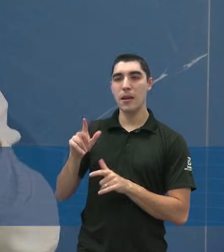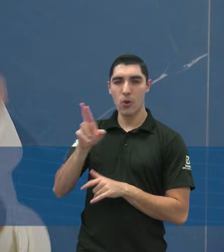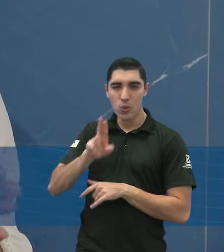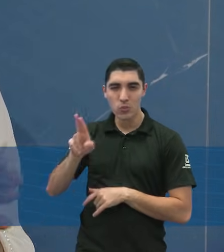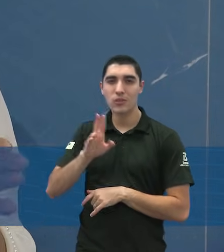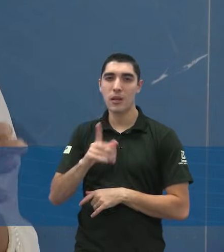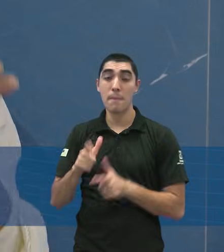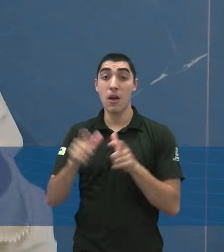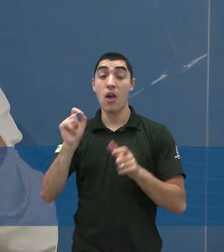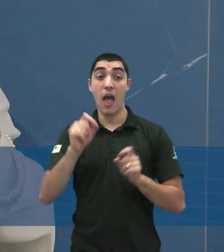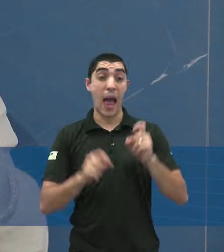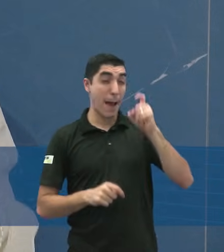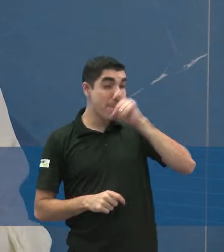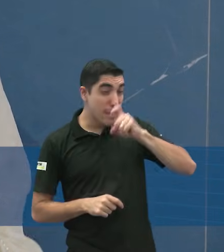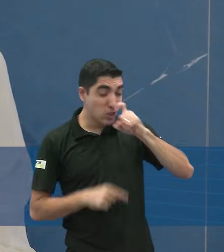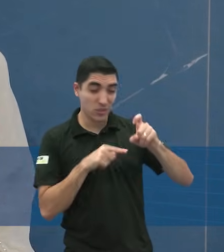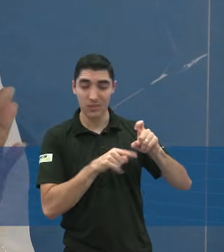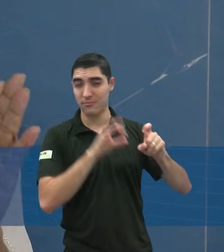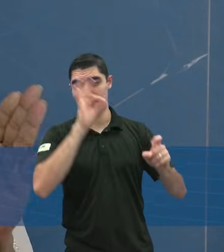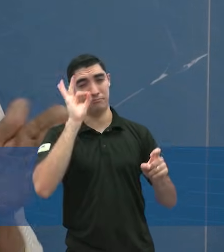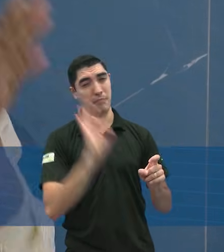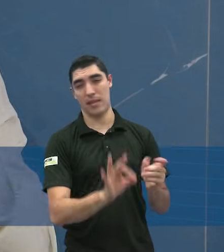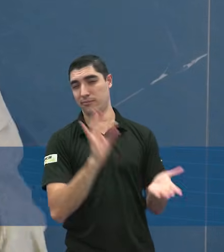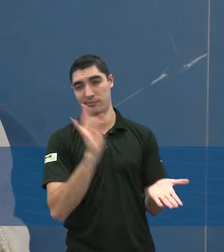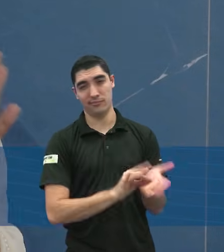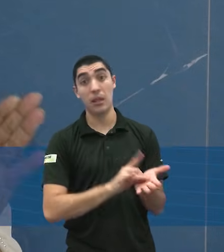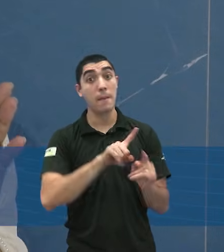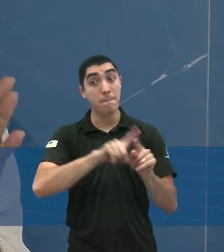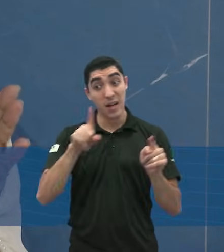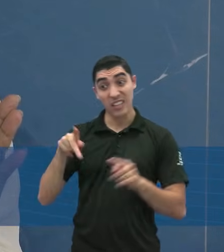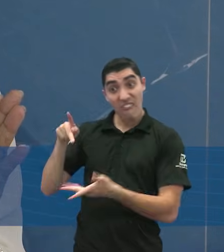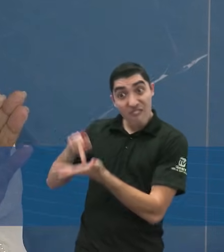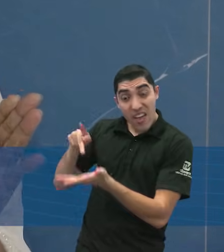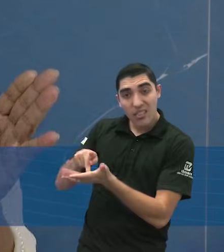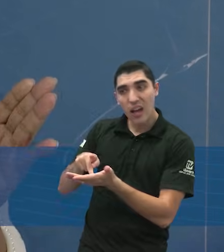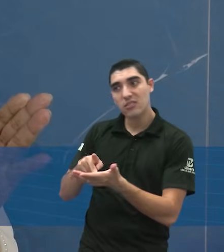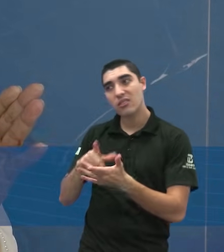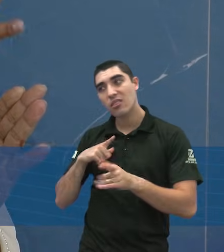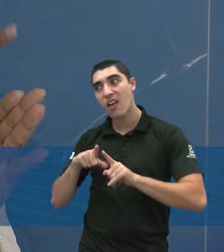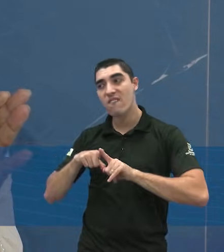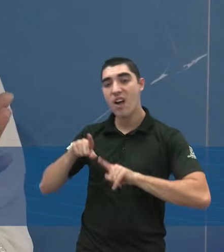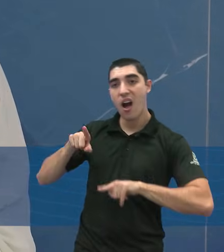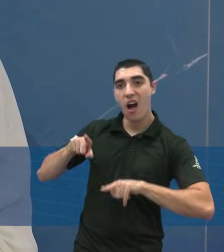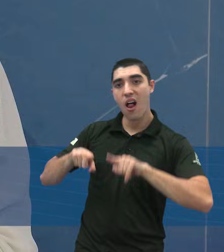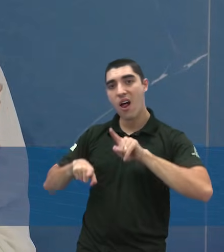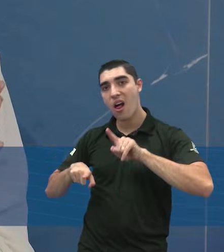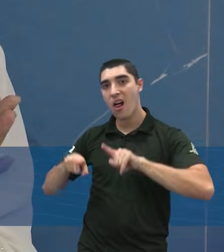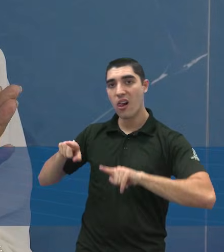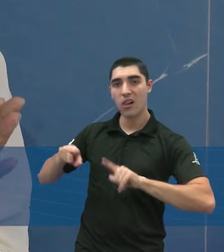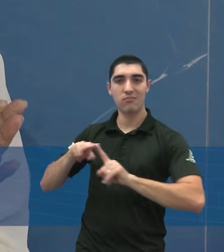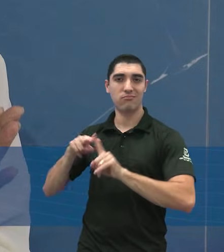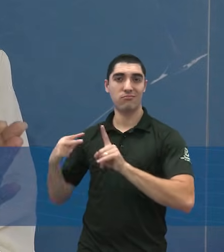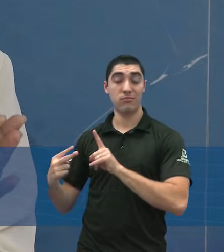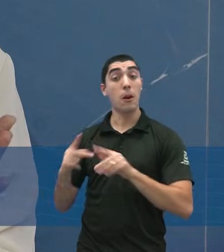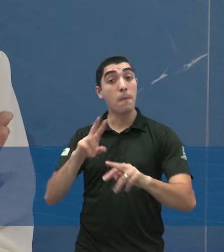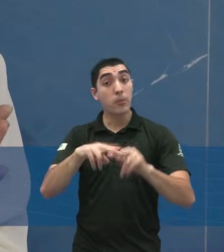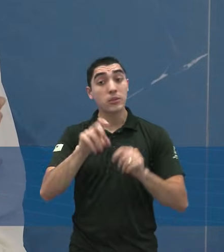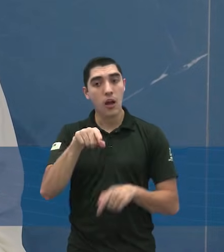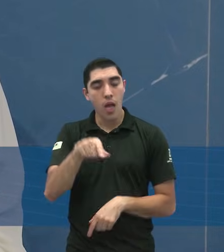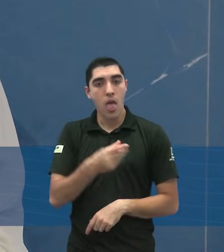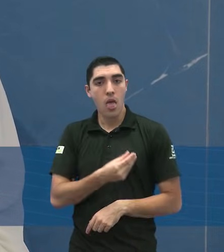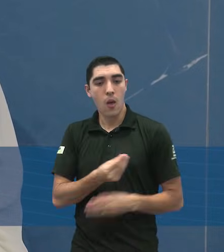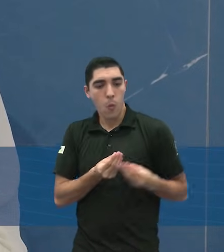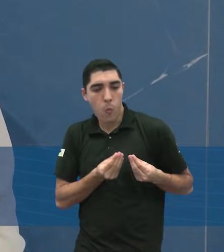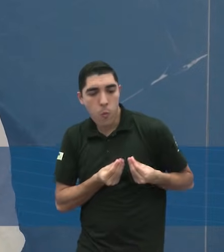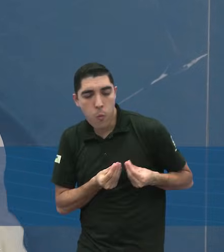a gente sabe. A mentira é absoluta, mas a verdade é relativa. Ela tem os seus pontos de vista. Sim. Então, por isso que melhora a